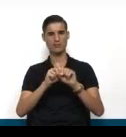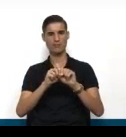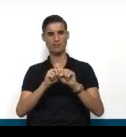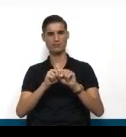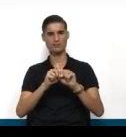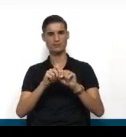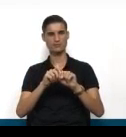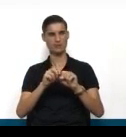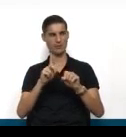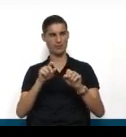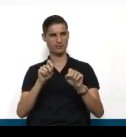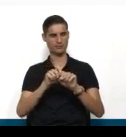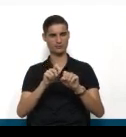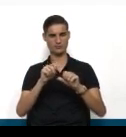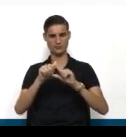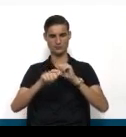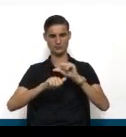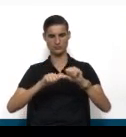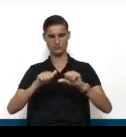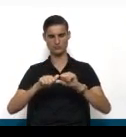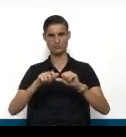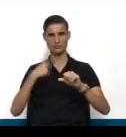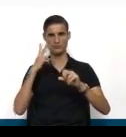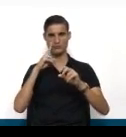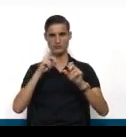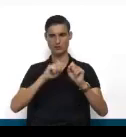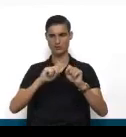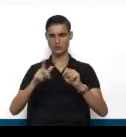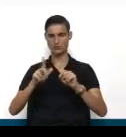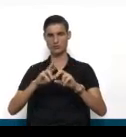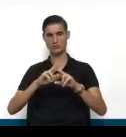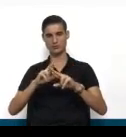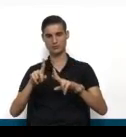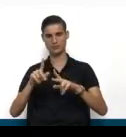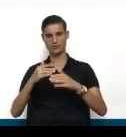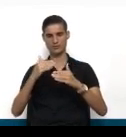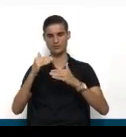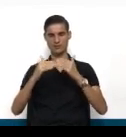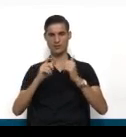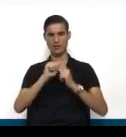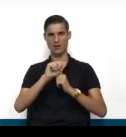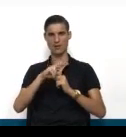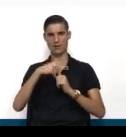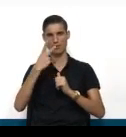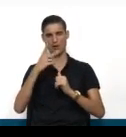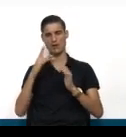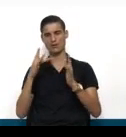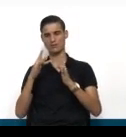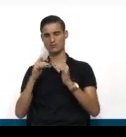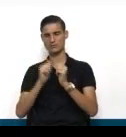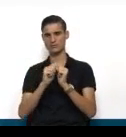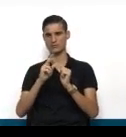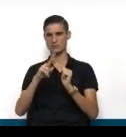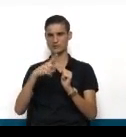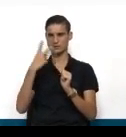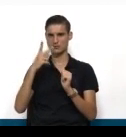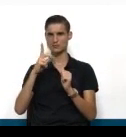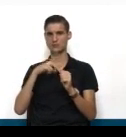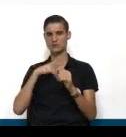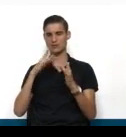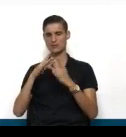essa construção que transforma a equação diferencial parcial a ao quadrado, derivada segunda em relação a